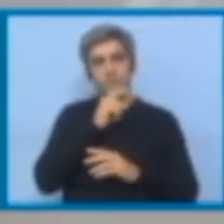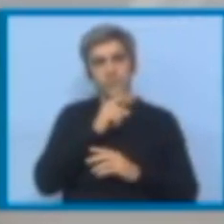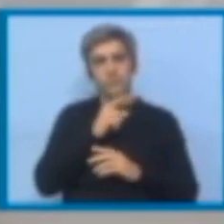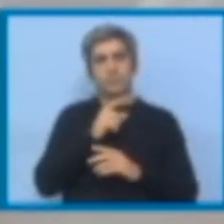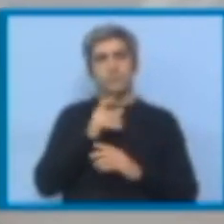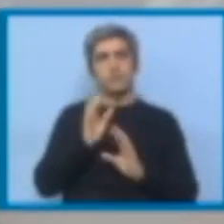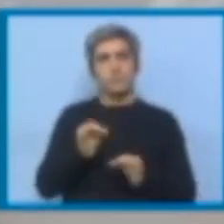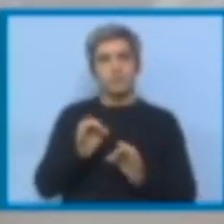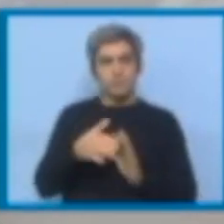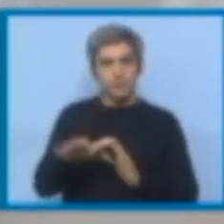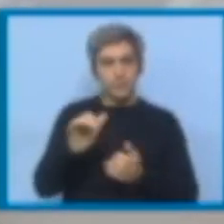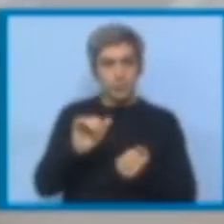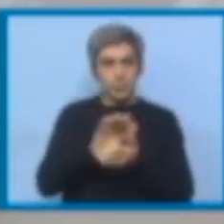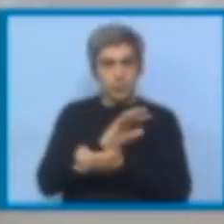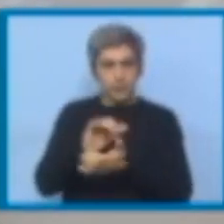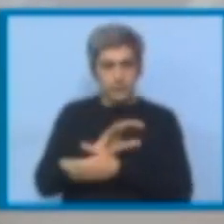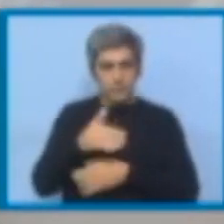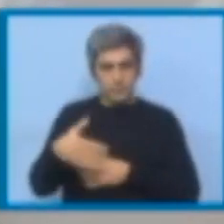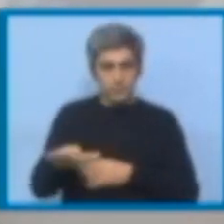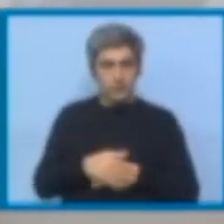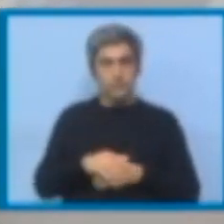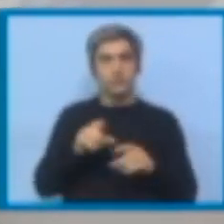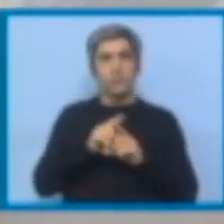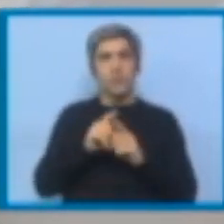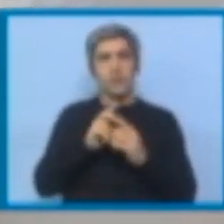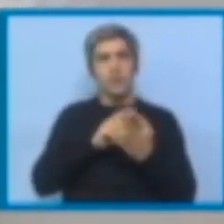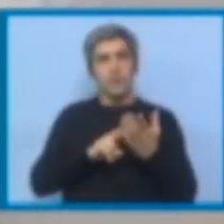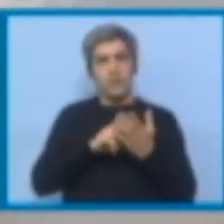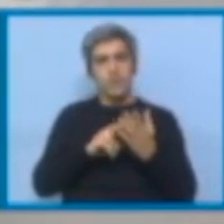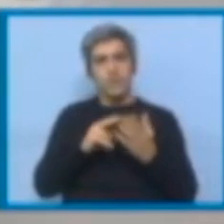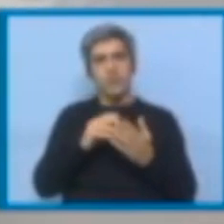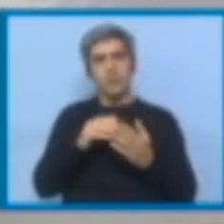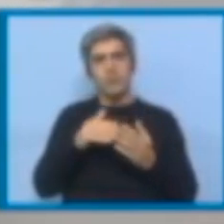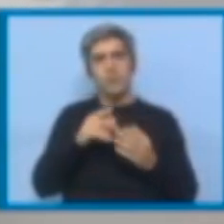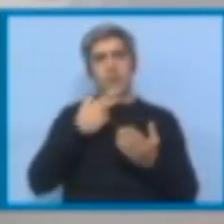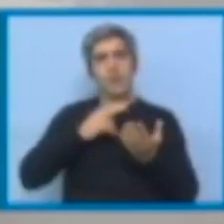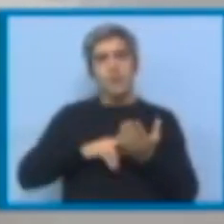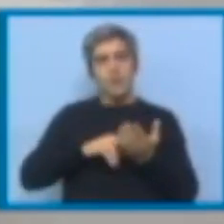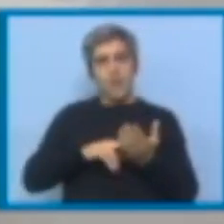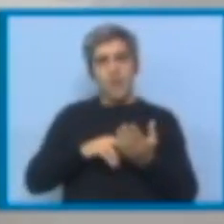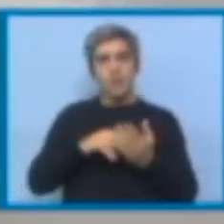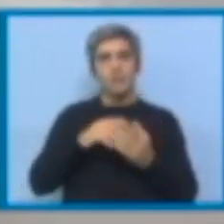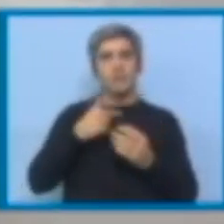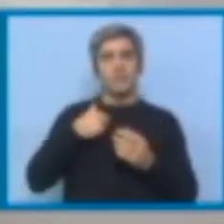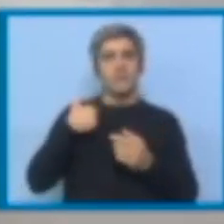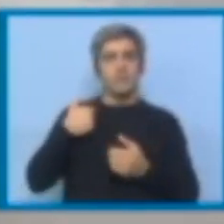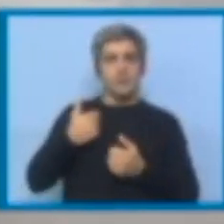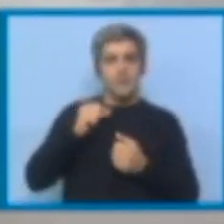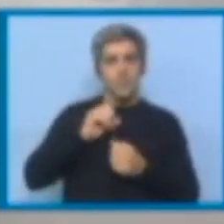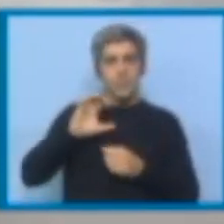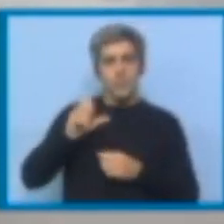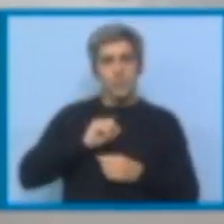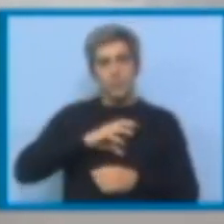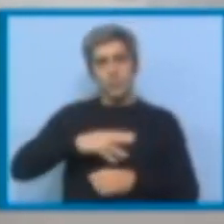de dispensar a figura do jornalista como leitor e intermédio daquilo que é a realidade da minha cidade, do meu país